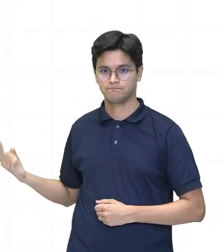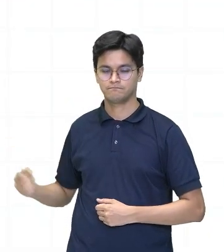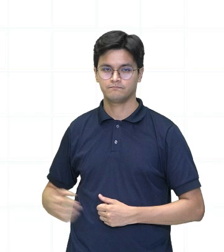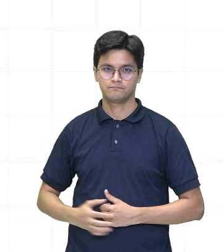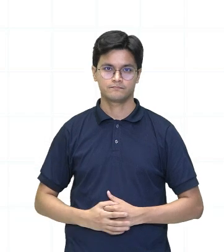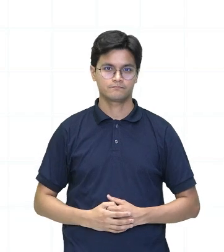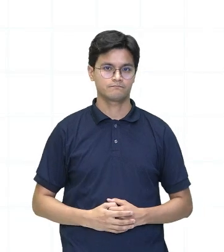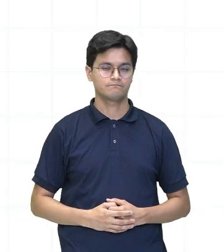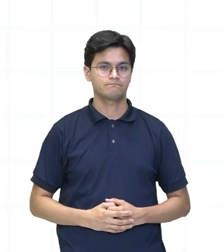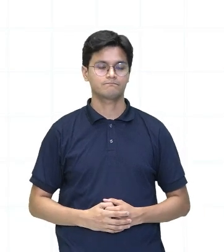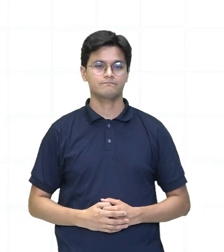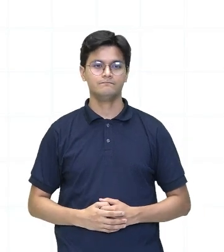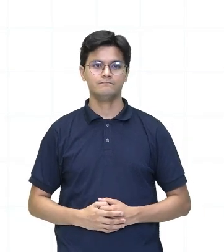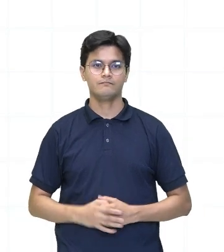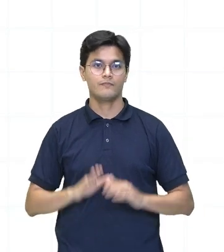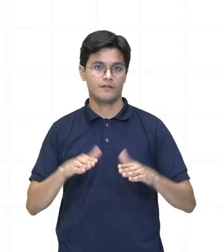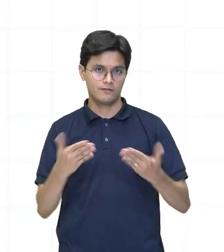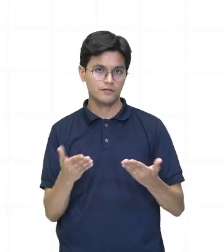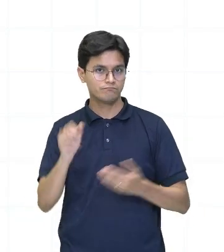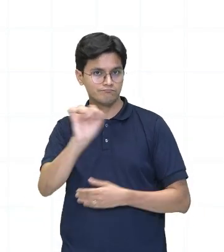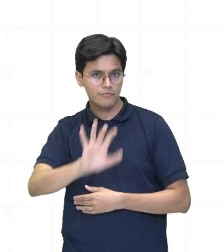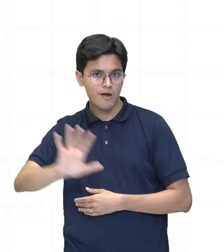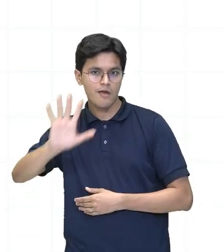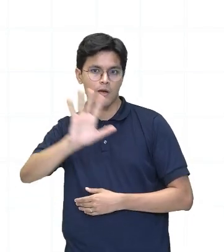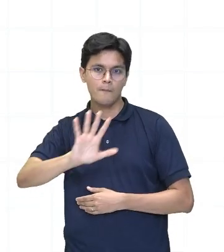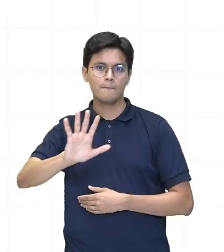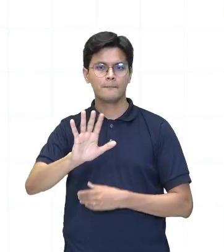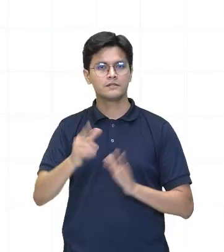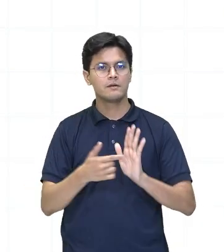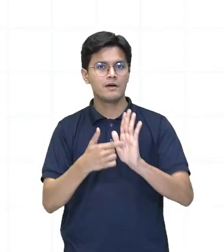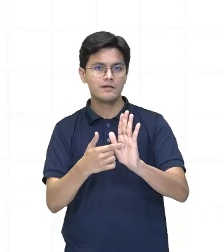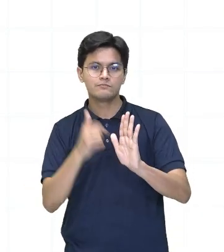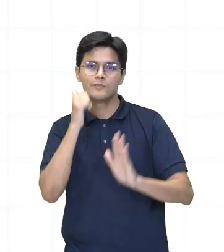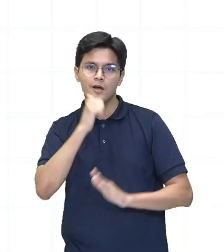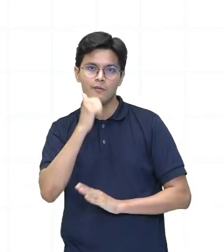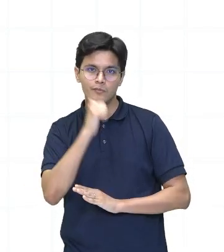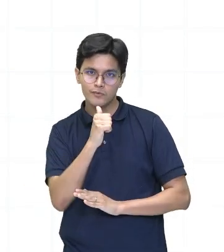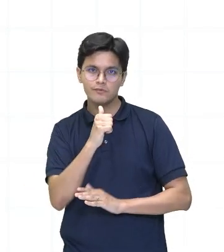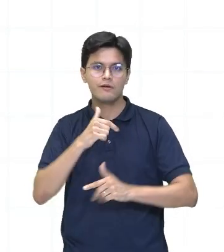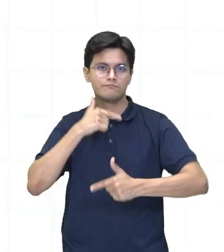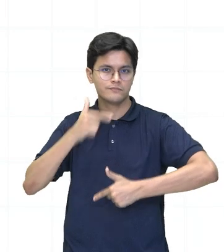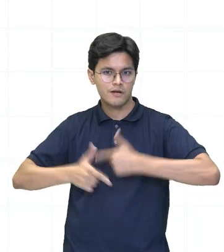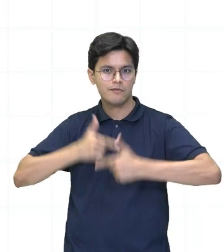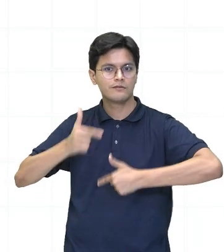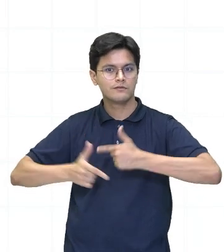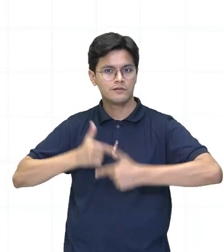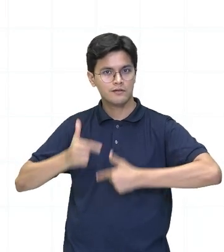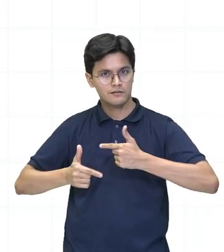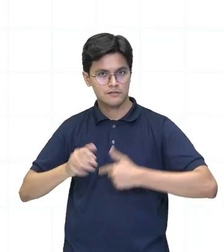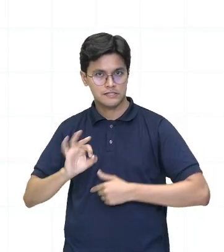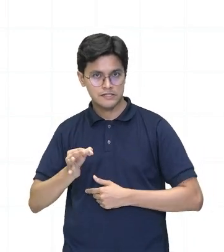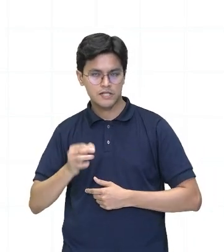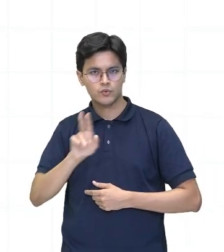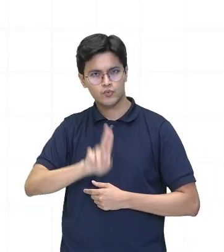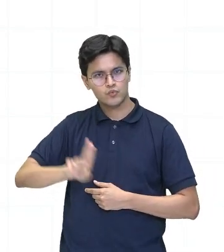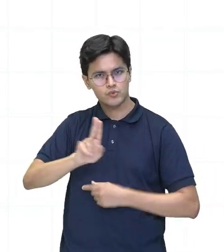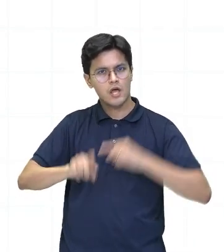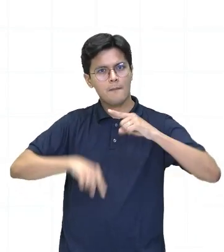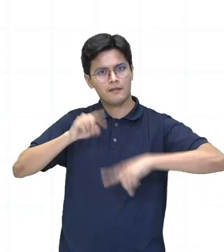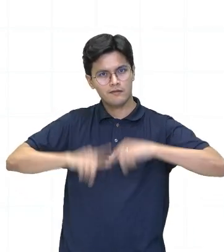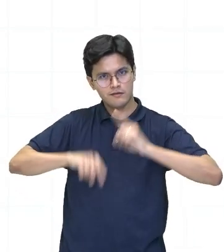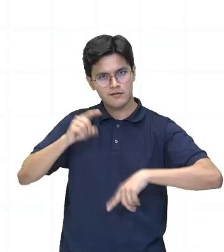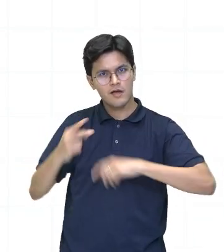Então, aí você tem essa imagem, né? De uma mulher ali está trabalhando, certo? Ela está toda equipada ali, protegida,